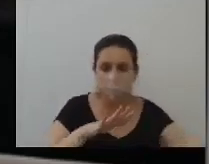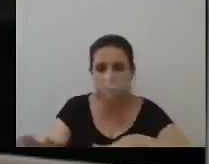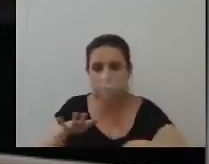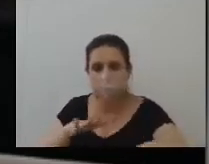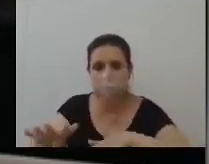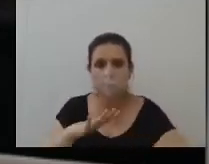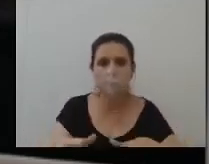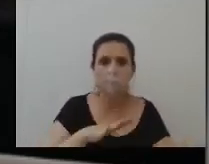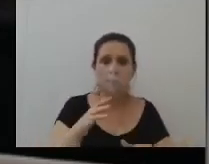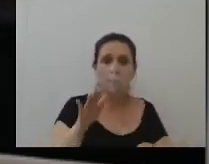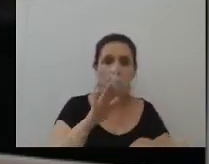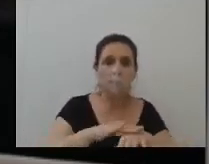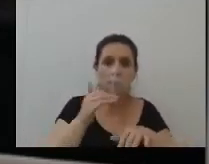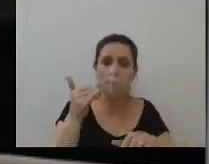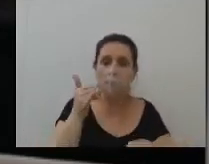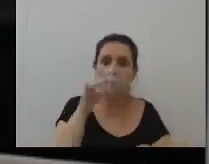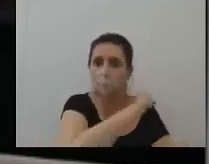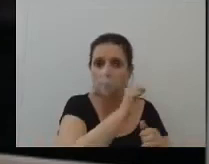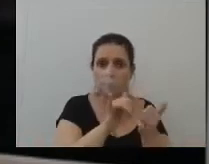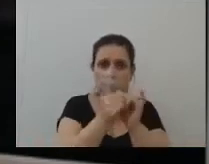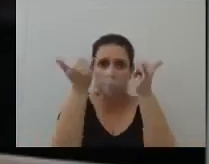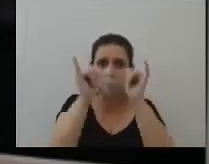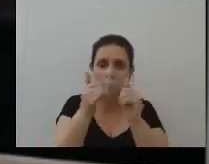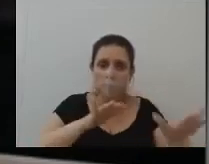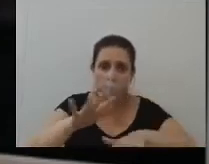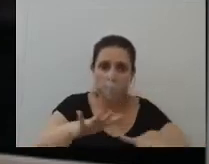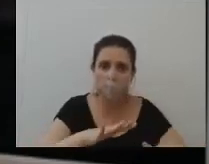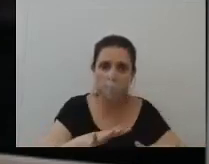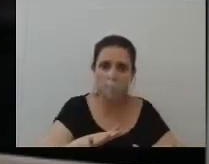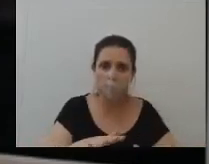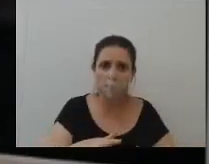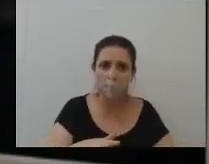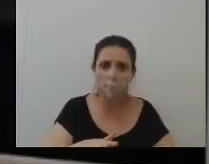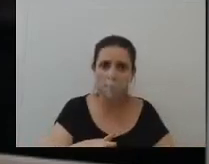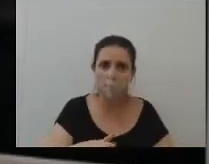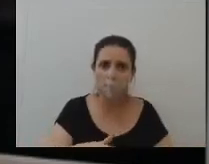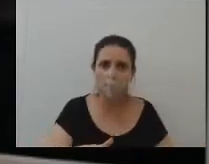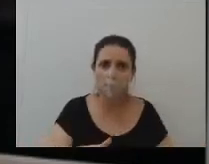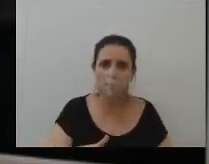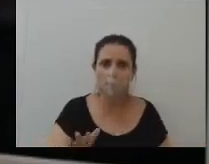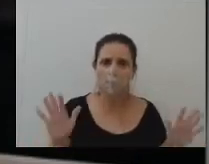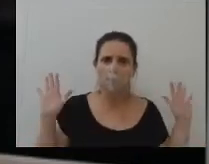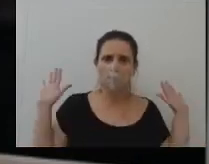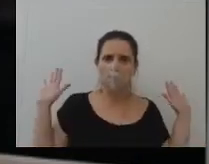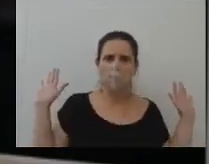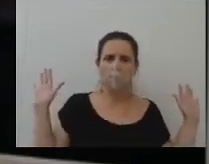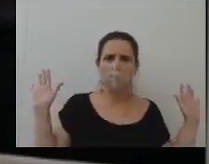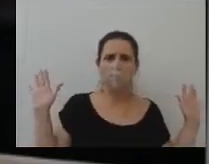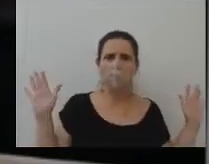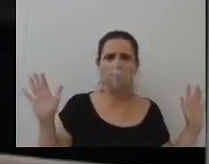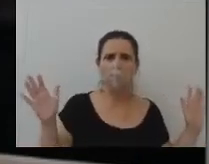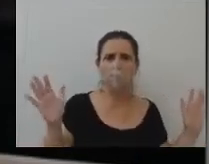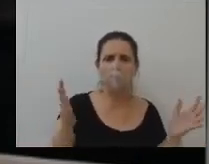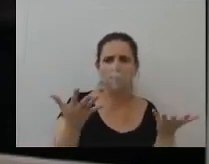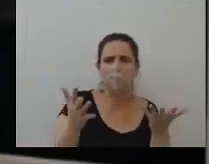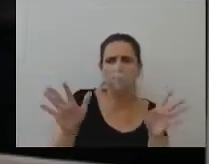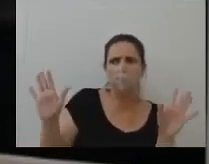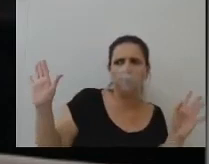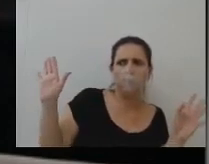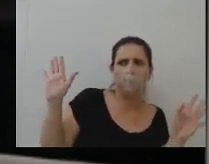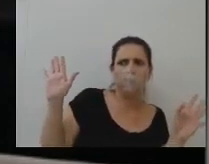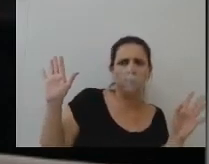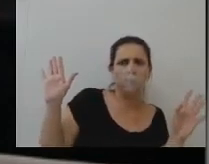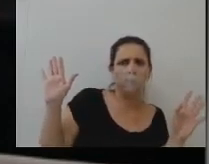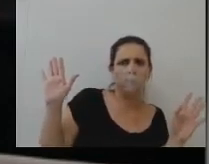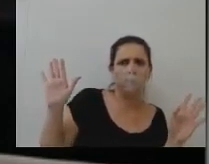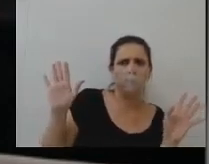amplitude maior de oscilação. Aí ela vai chegar mais perto da vizinha. Ela não queria chegar mais perto, a vizinha não queria. Então, na hora que ela